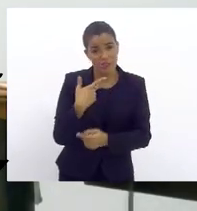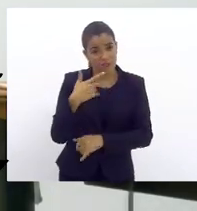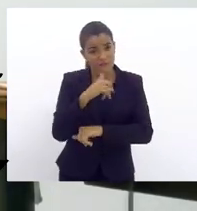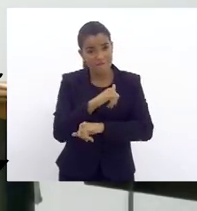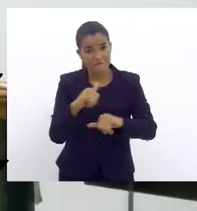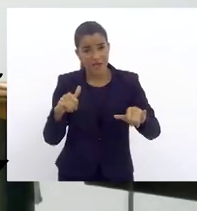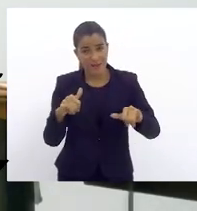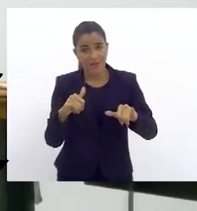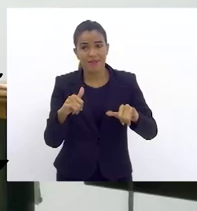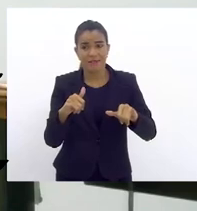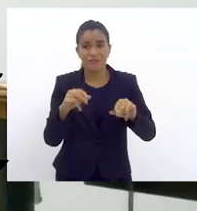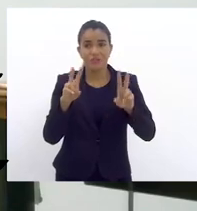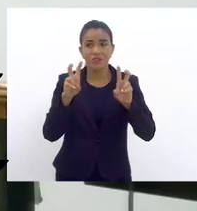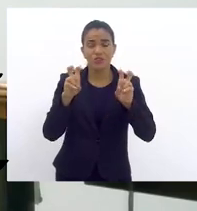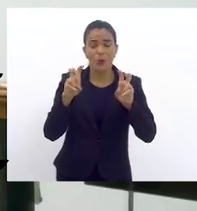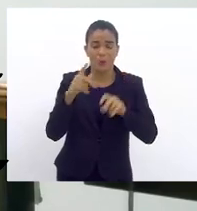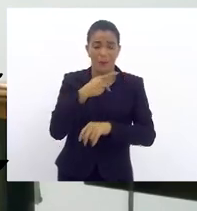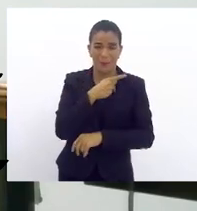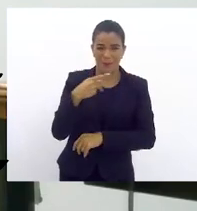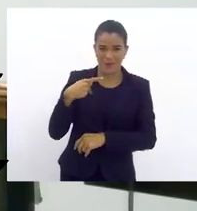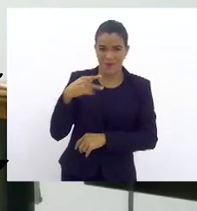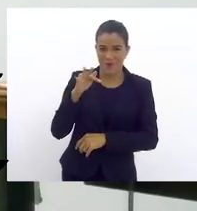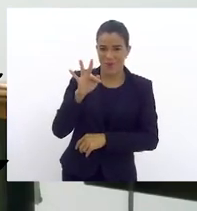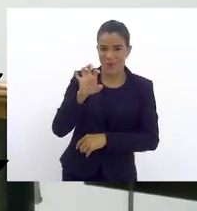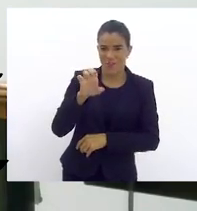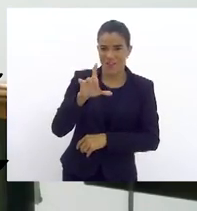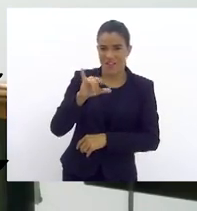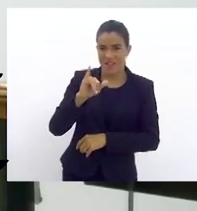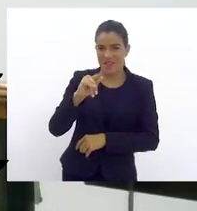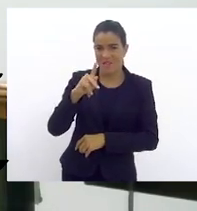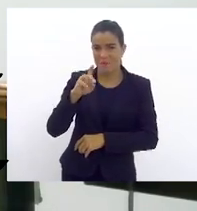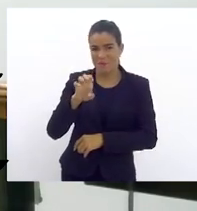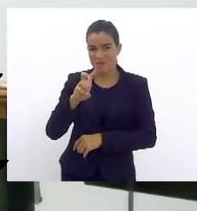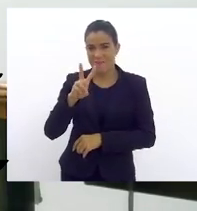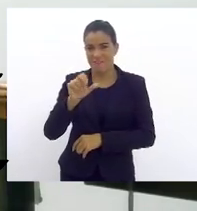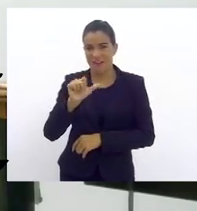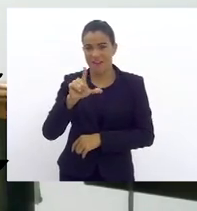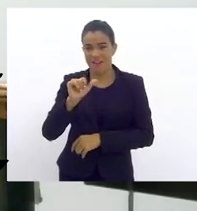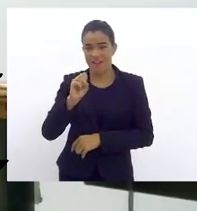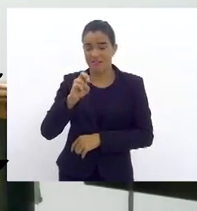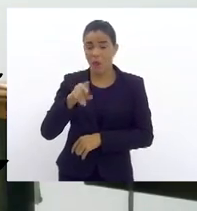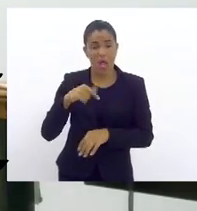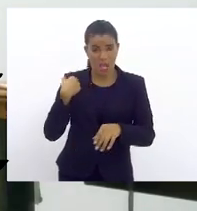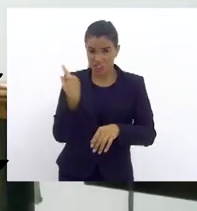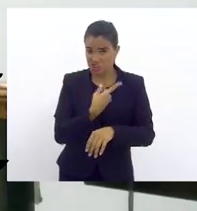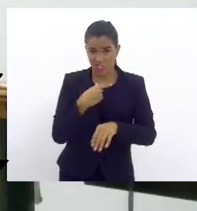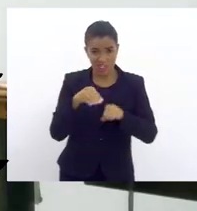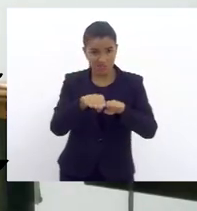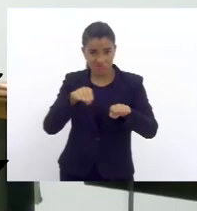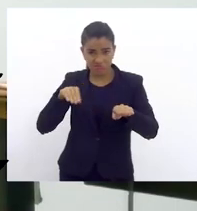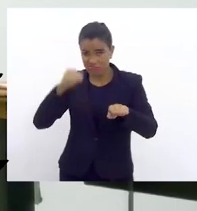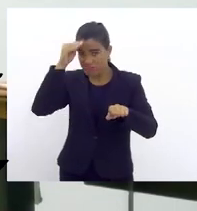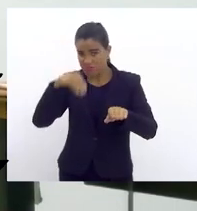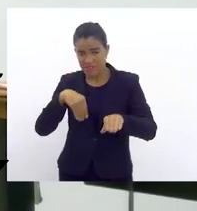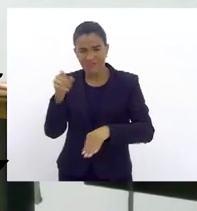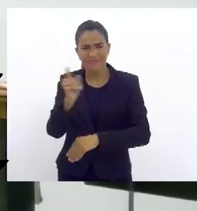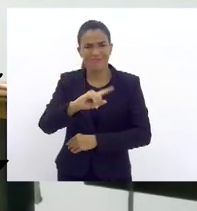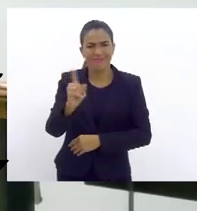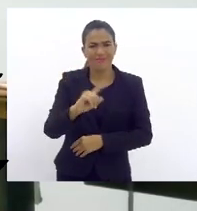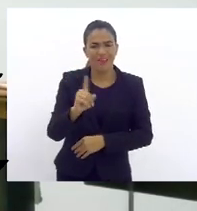disse né A questão do Felipe Valadão ainda não teve solução Mas a gente não vai recuar enquanto não houver porque